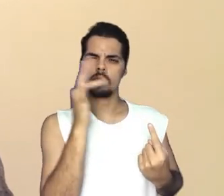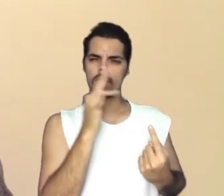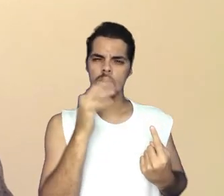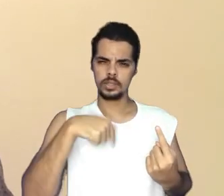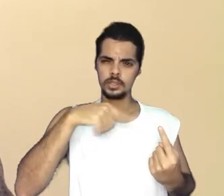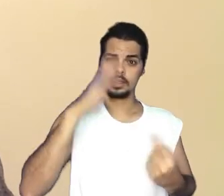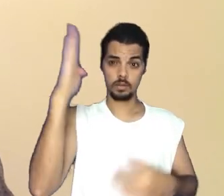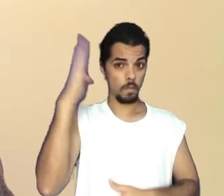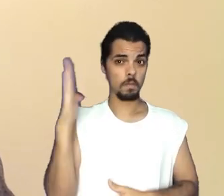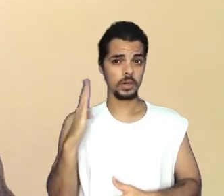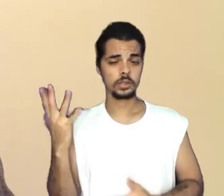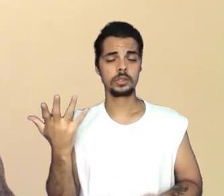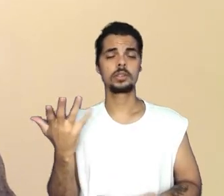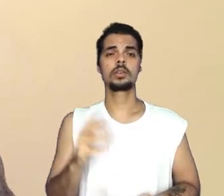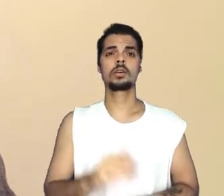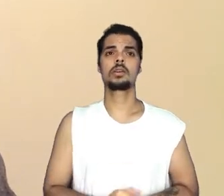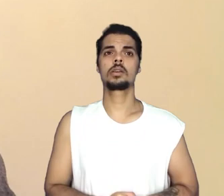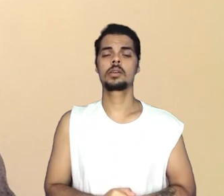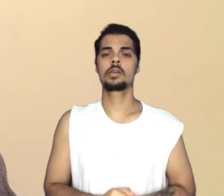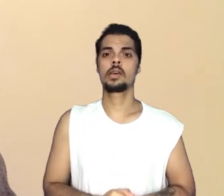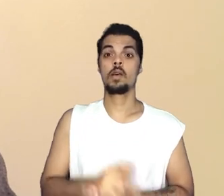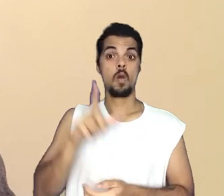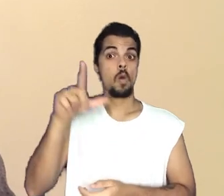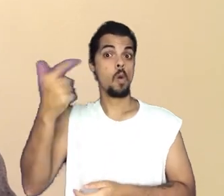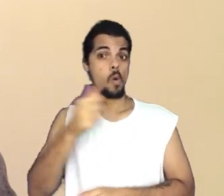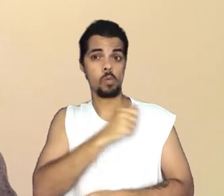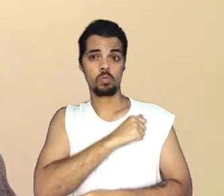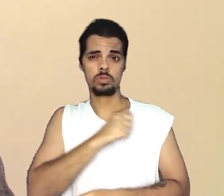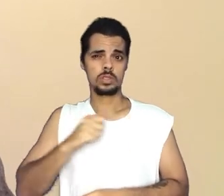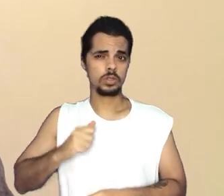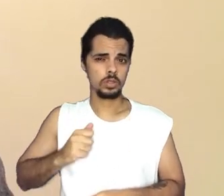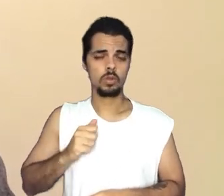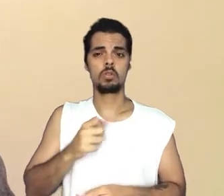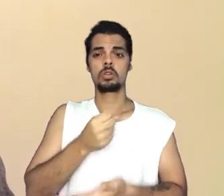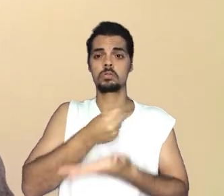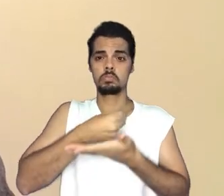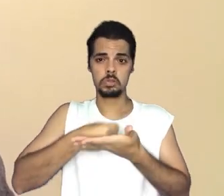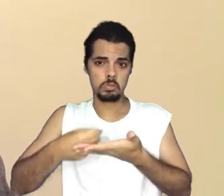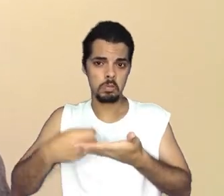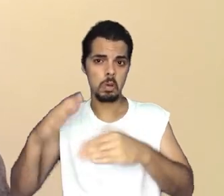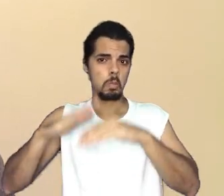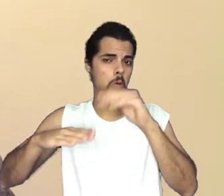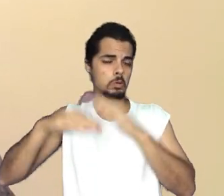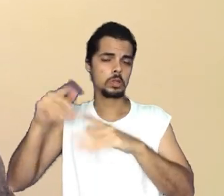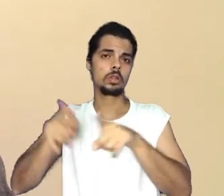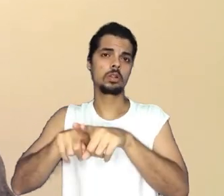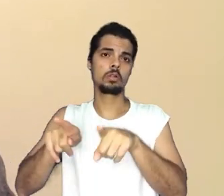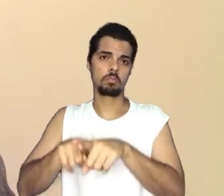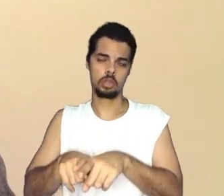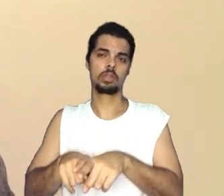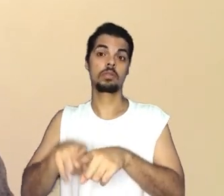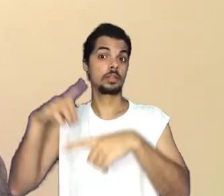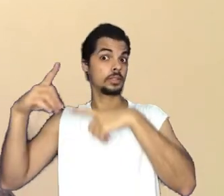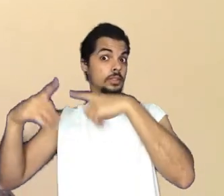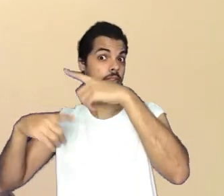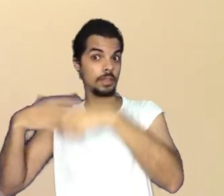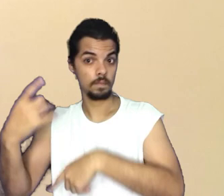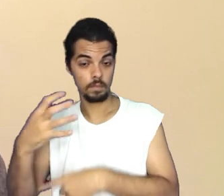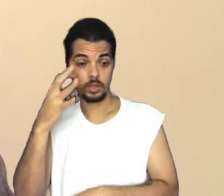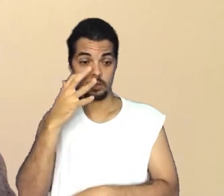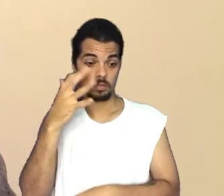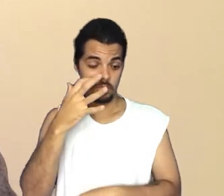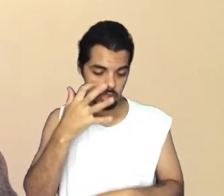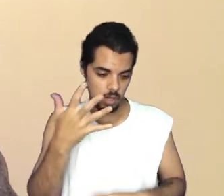fala sobre pintores como, por exemplo, Debré. Aí ele passa para uma análise